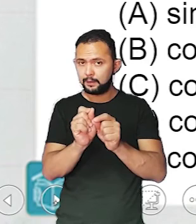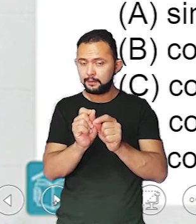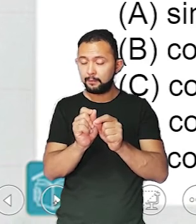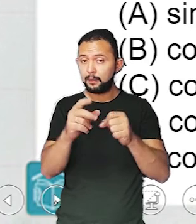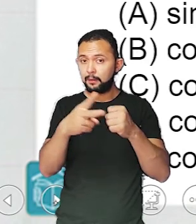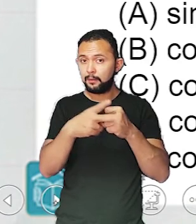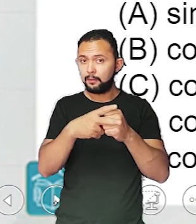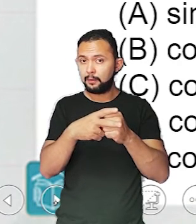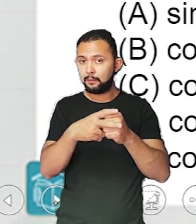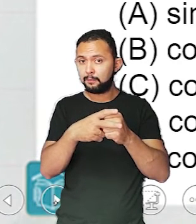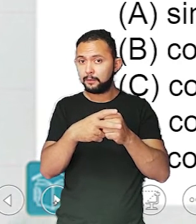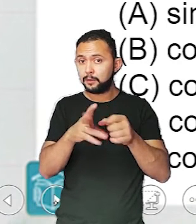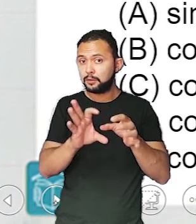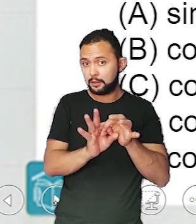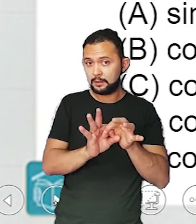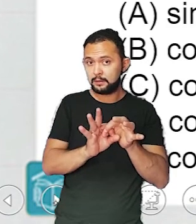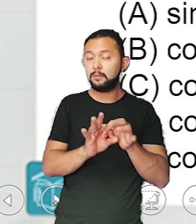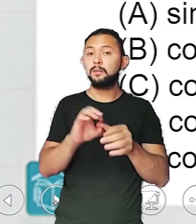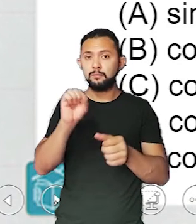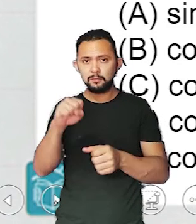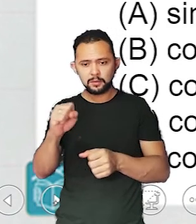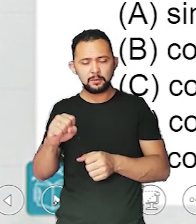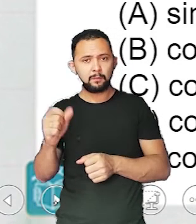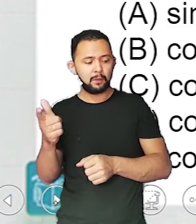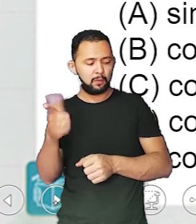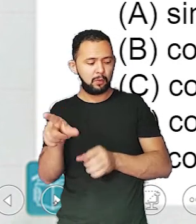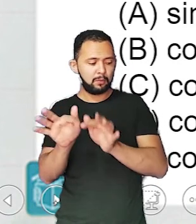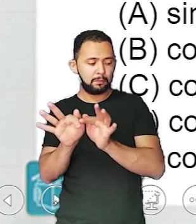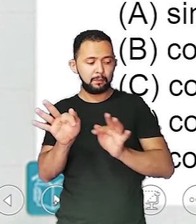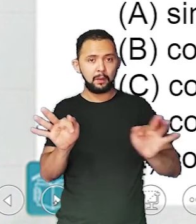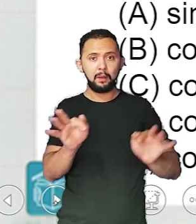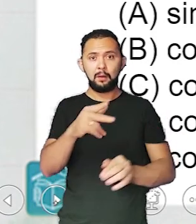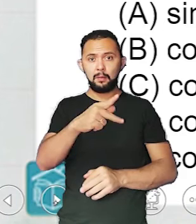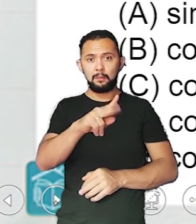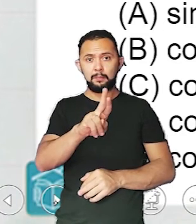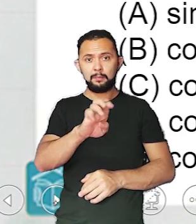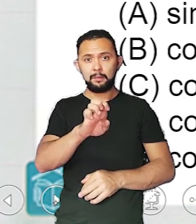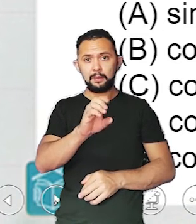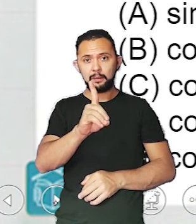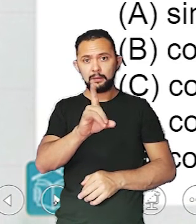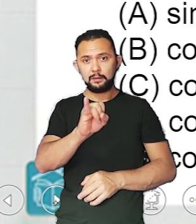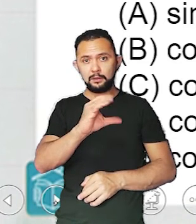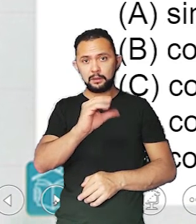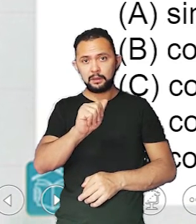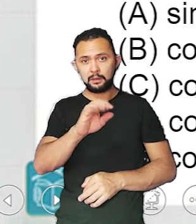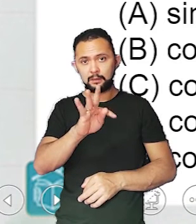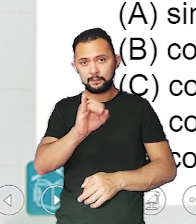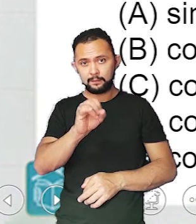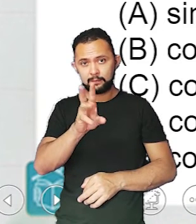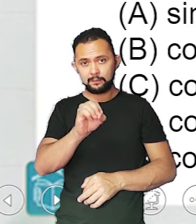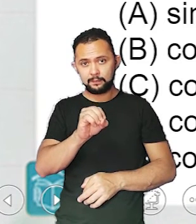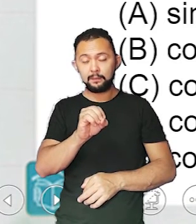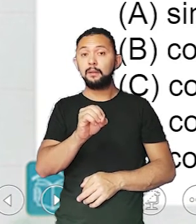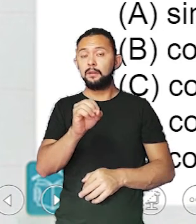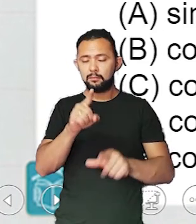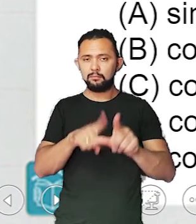Trata-se de um predicativo, ok? Então, sujeito mais verbo de ligação, então significa dizer que isso aqui seria um predicativo.